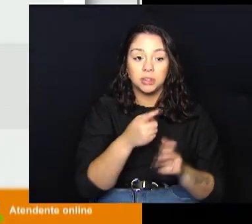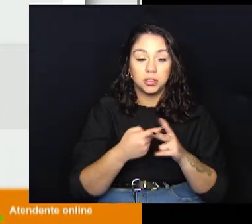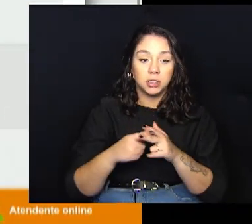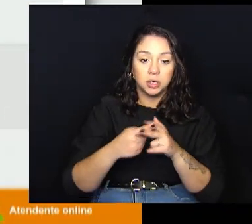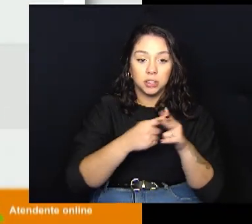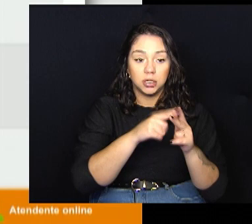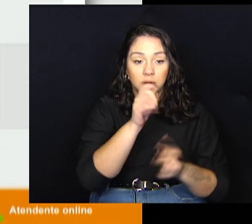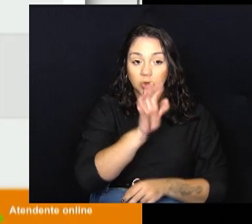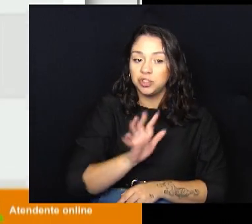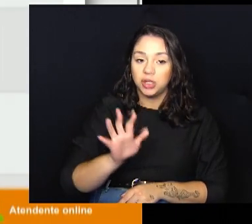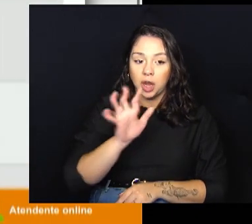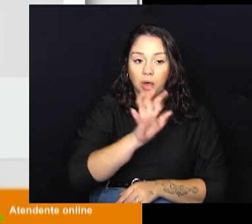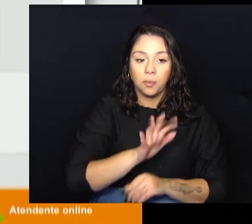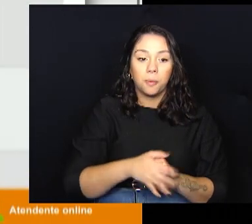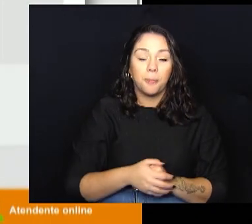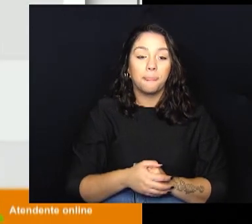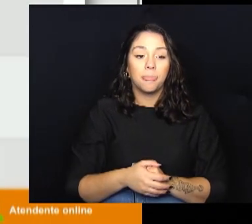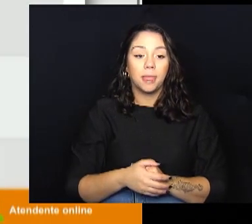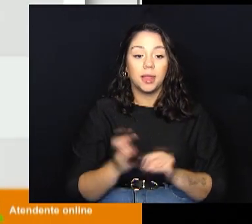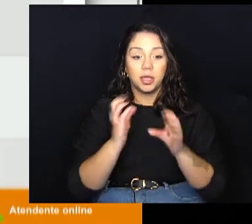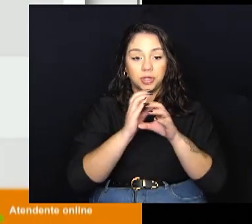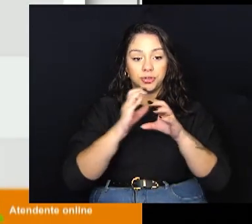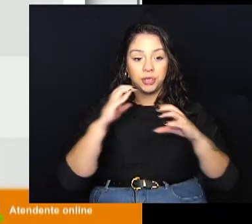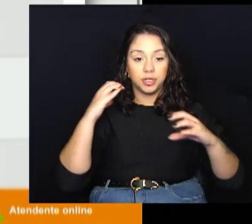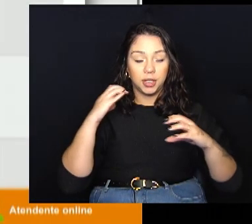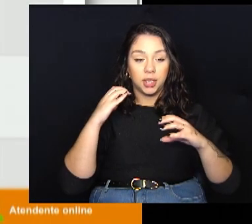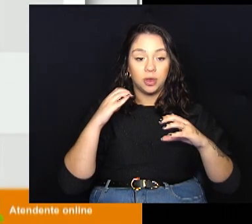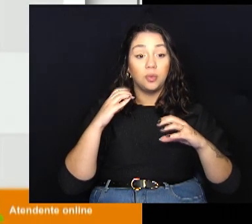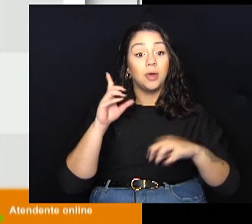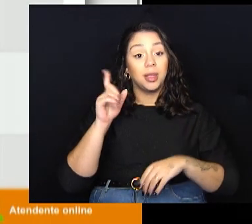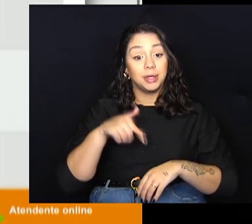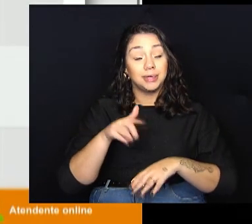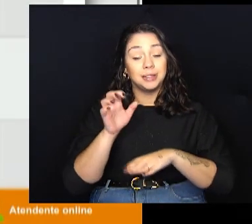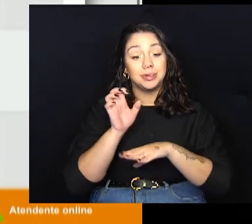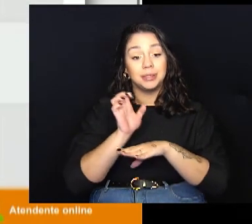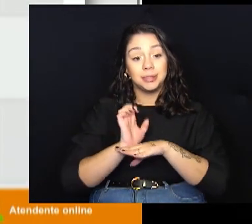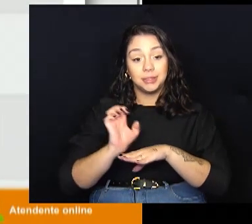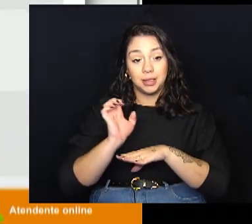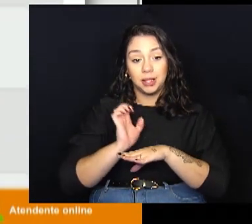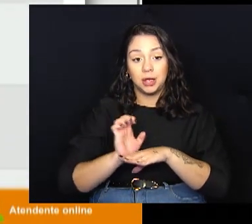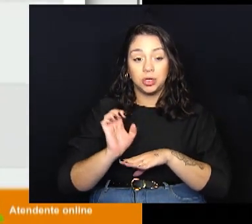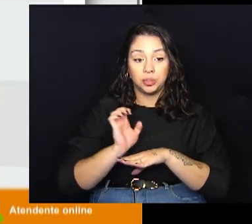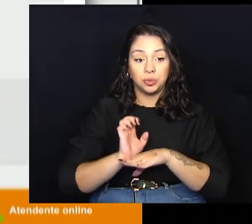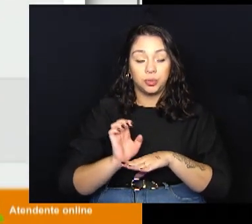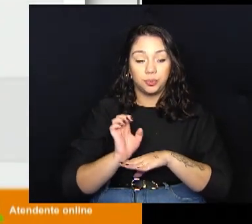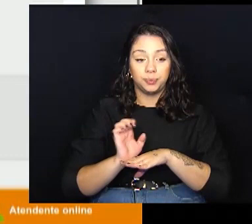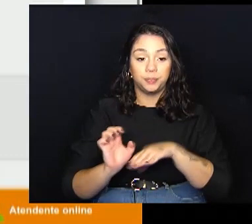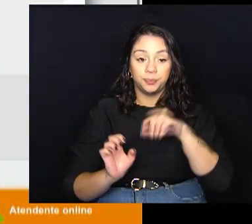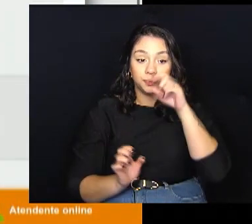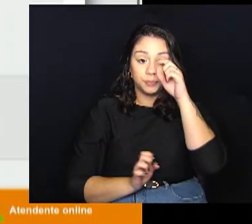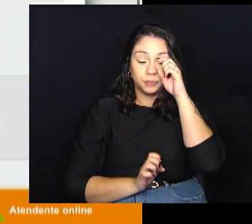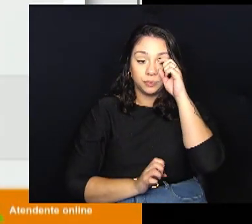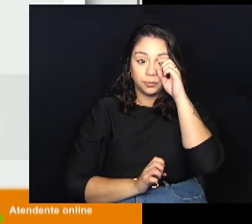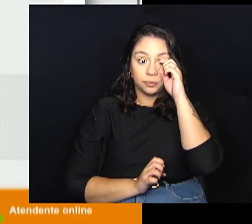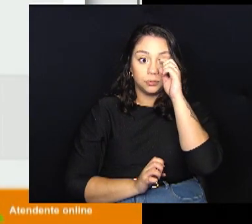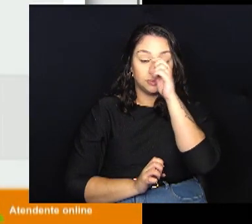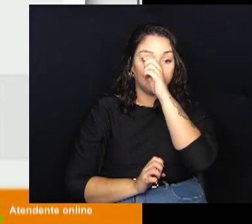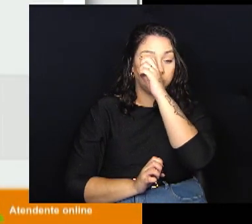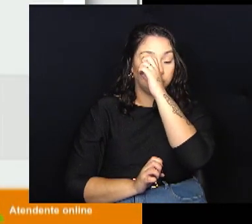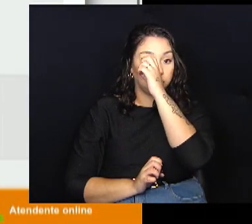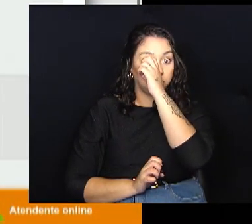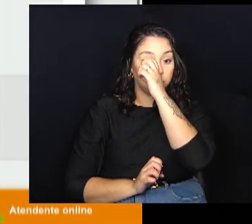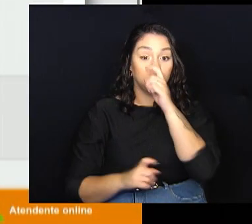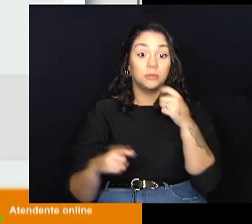em geral engenheiro civil atenção em esta vaga de engenheiro civil é para estagiário então